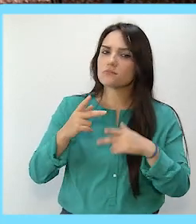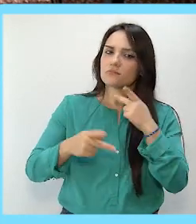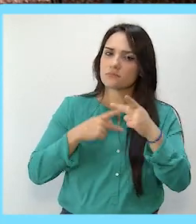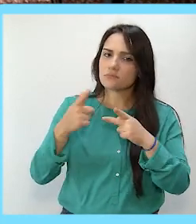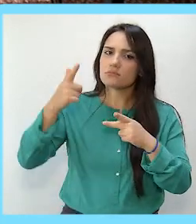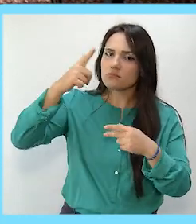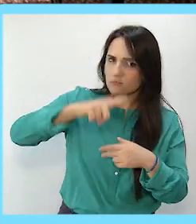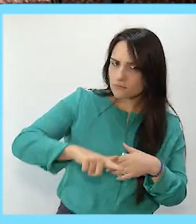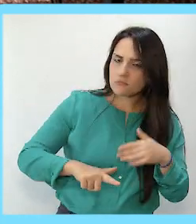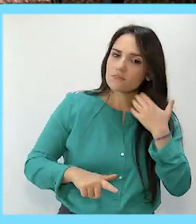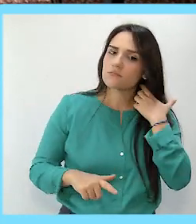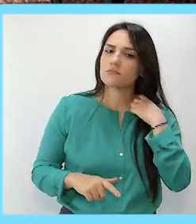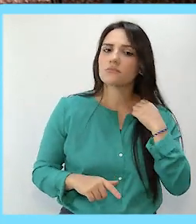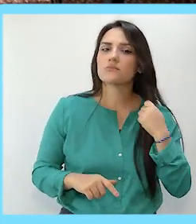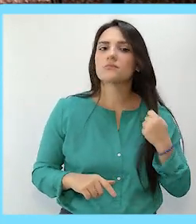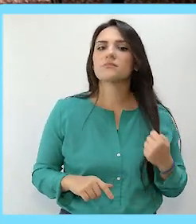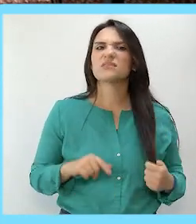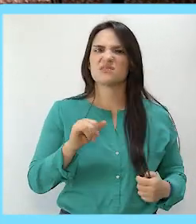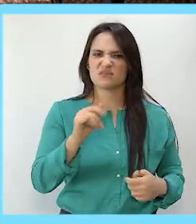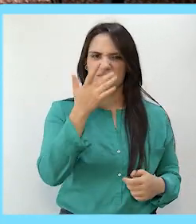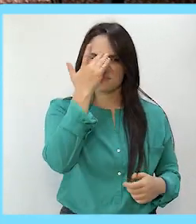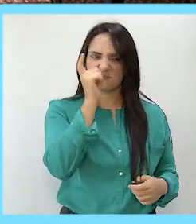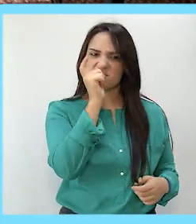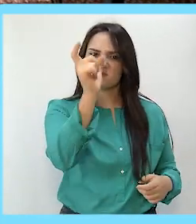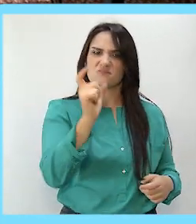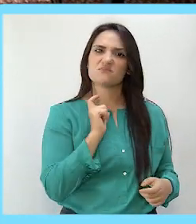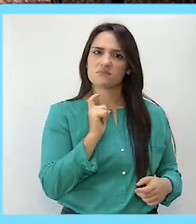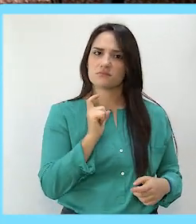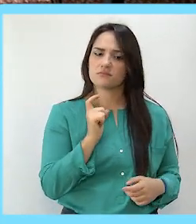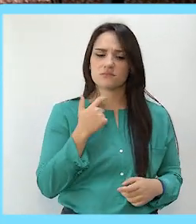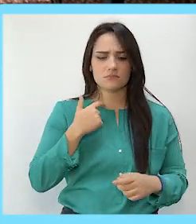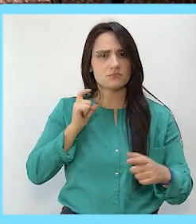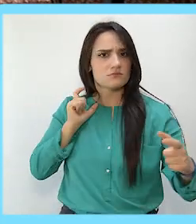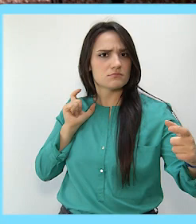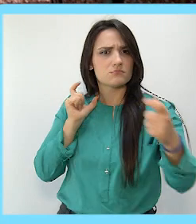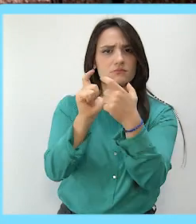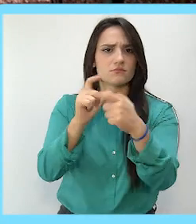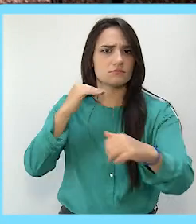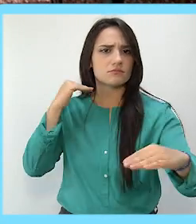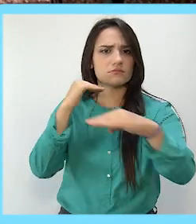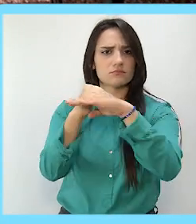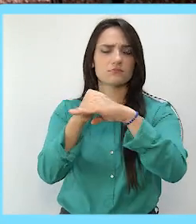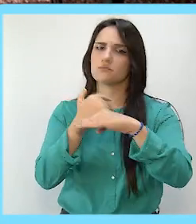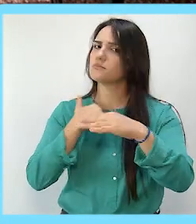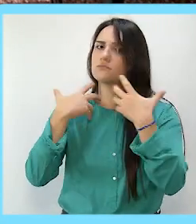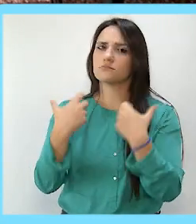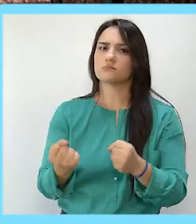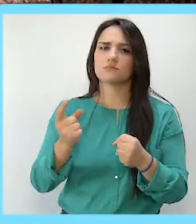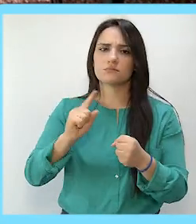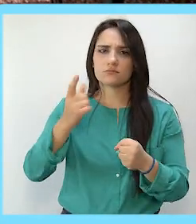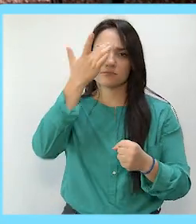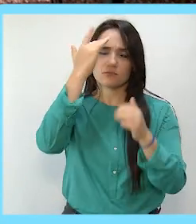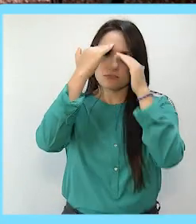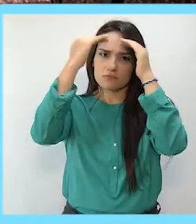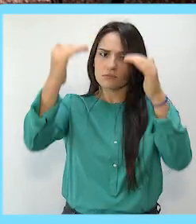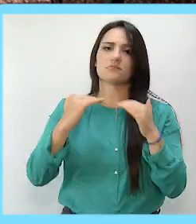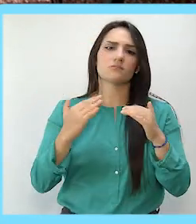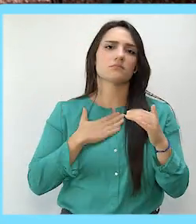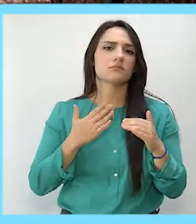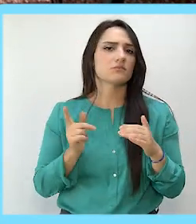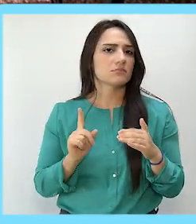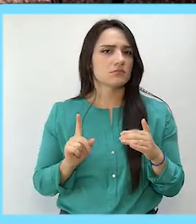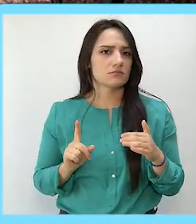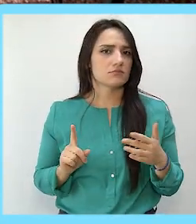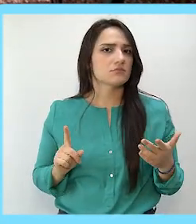falar, mas quando o tom sobe, aí o tom meu também sobe, porque aí eu não posso nunca, né,